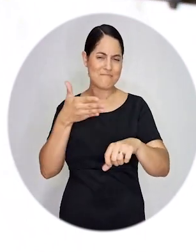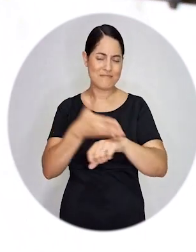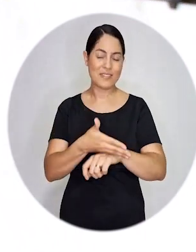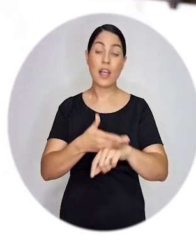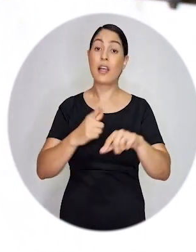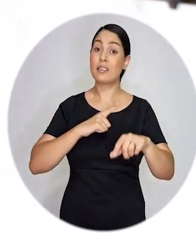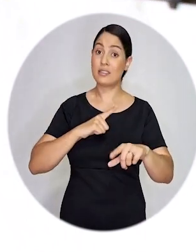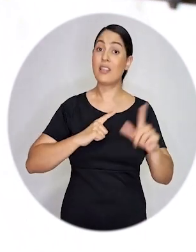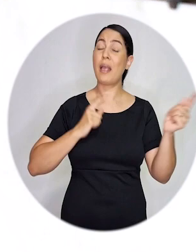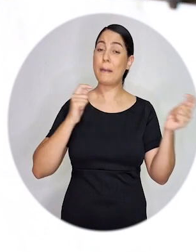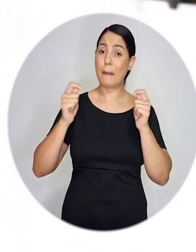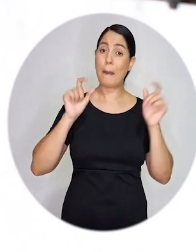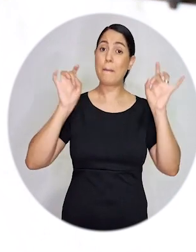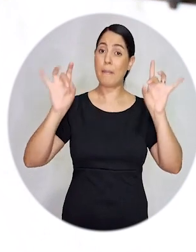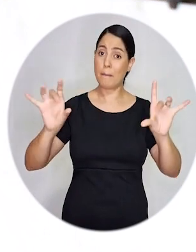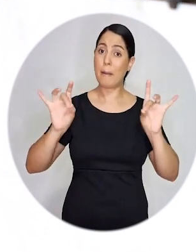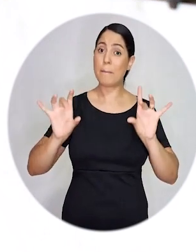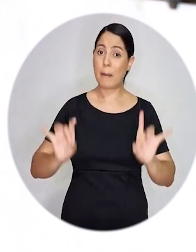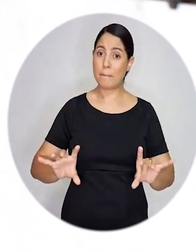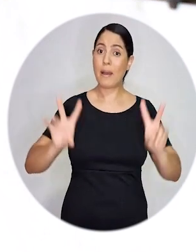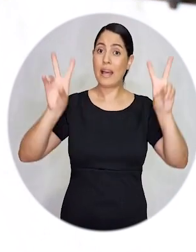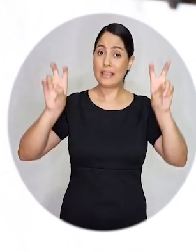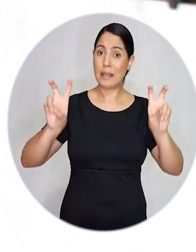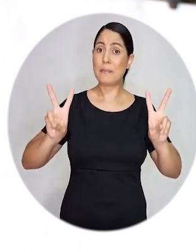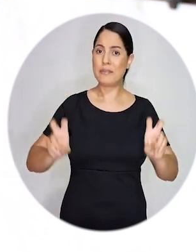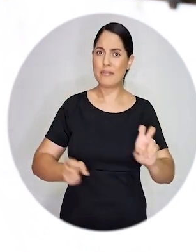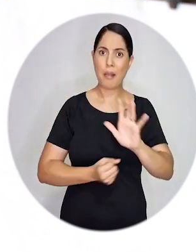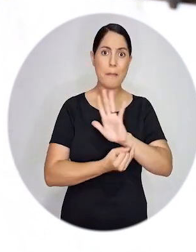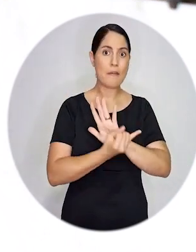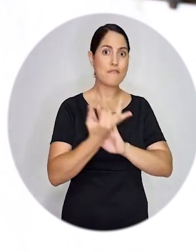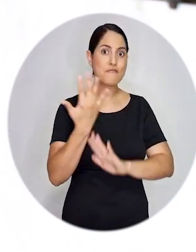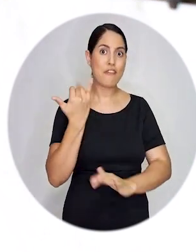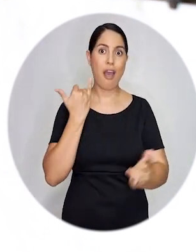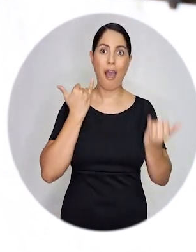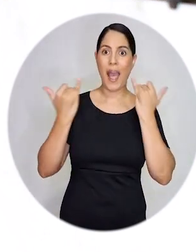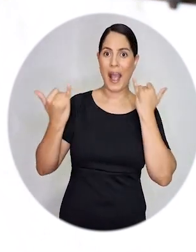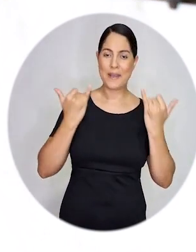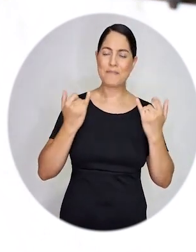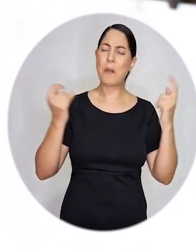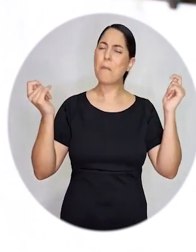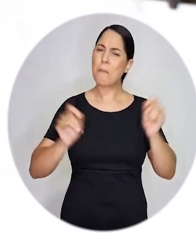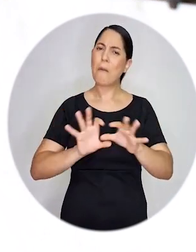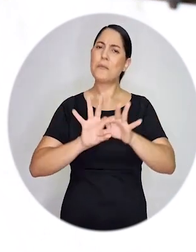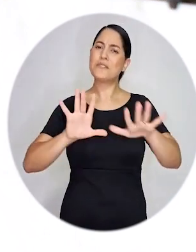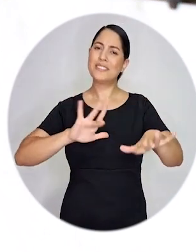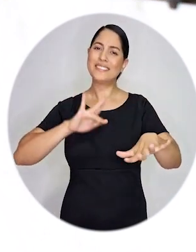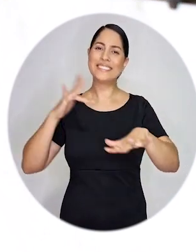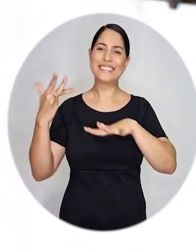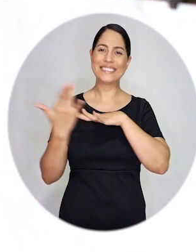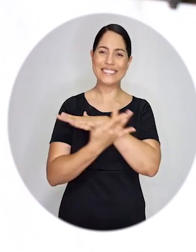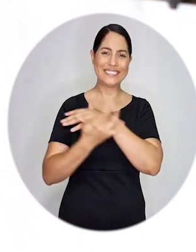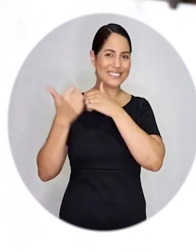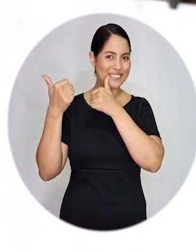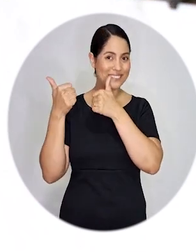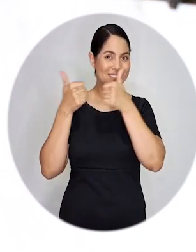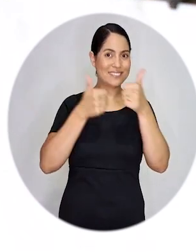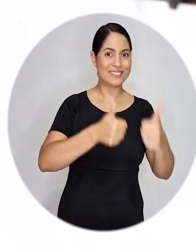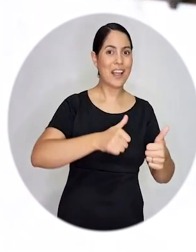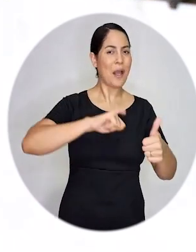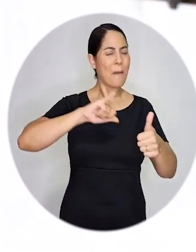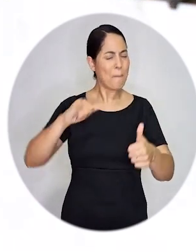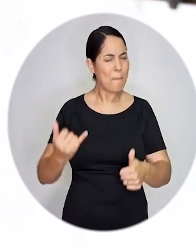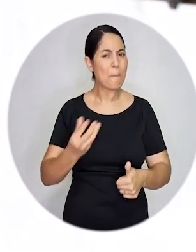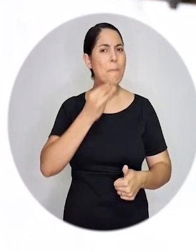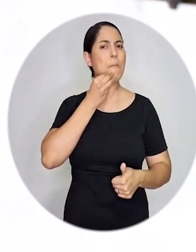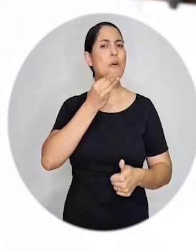e do judiciário, além de acompanhar entrevistas especiais, matérias exclusivas e muito mais. Não deixe de seguir também as